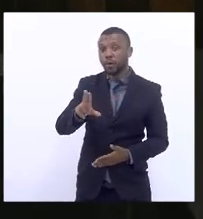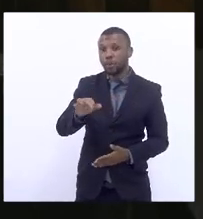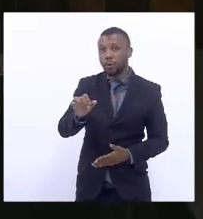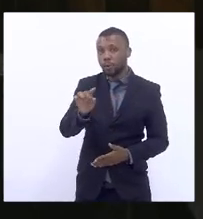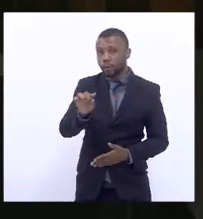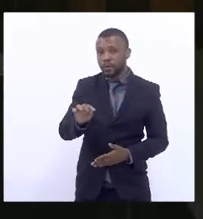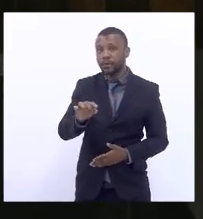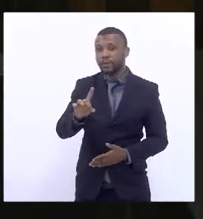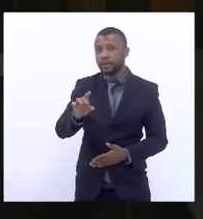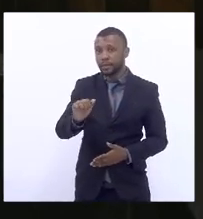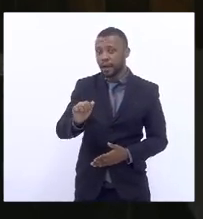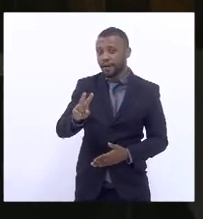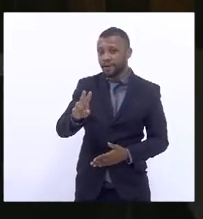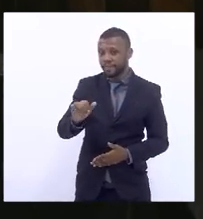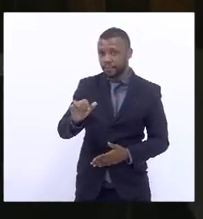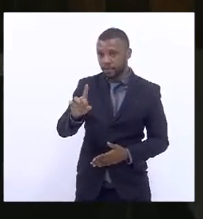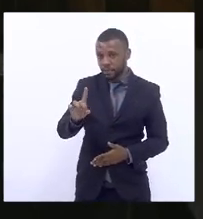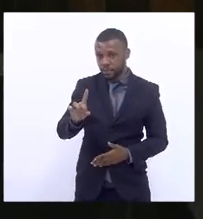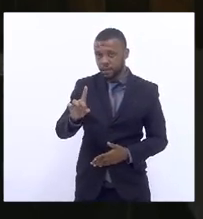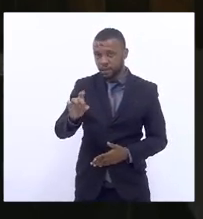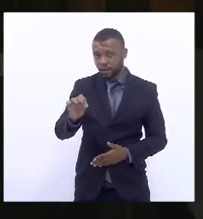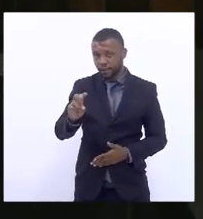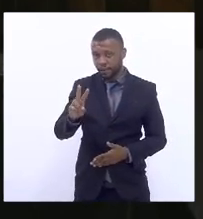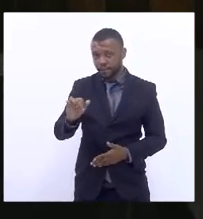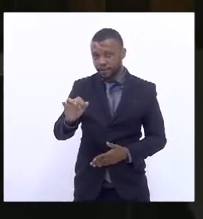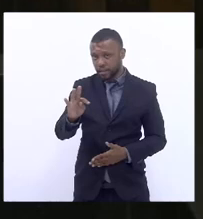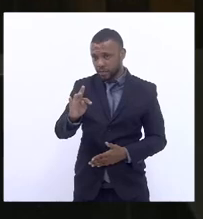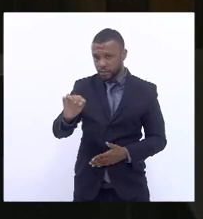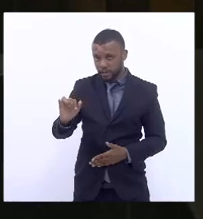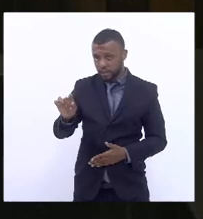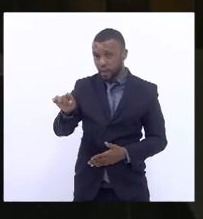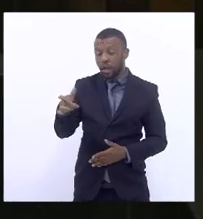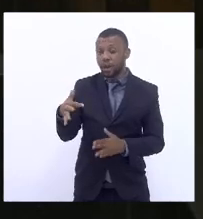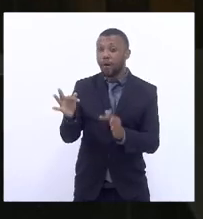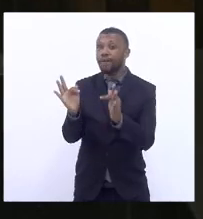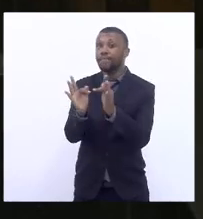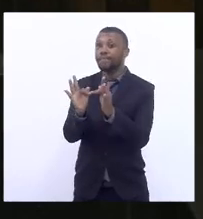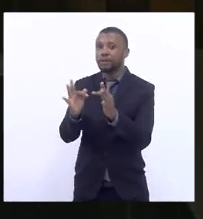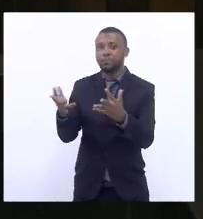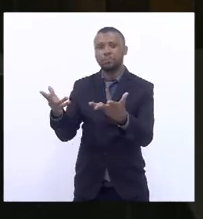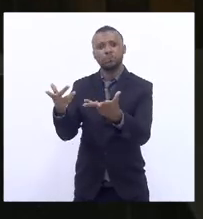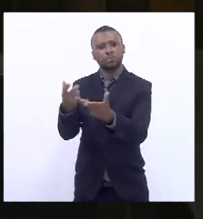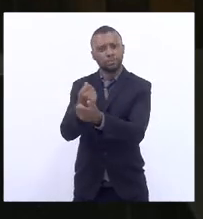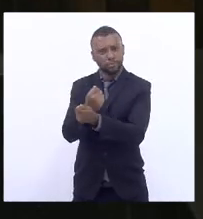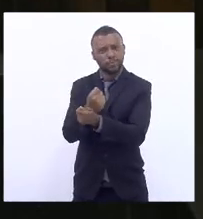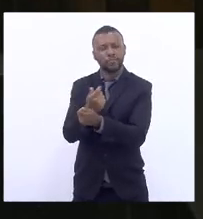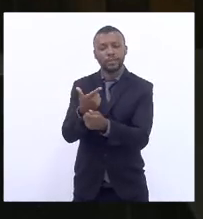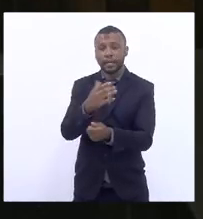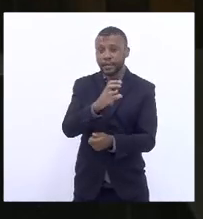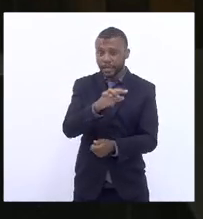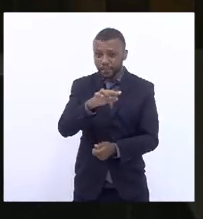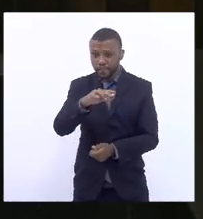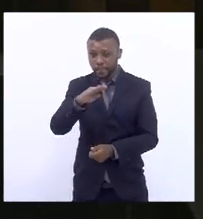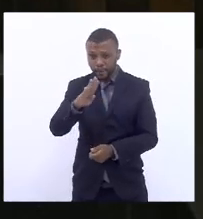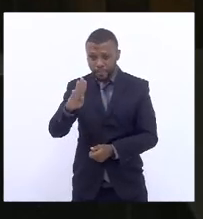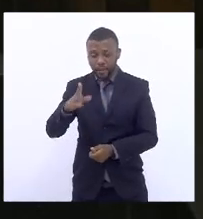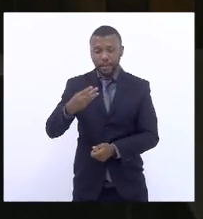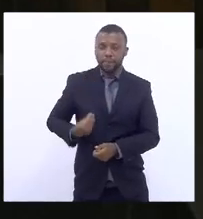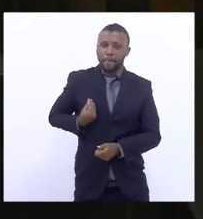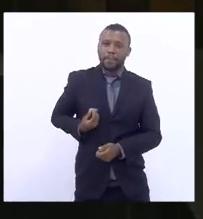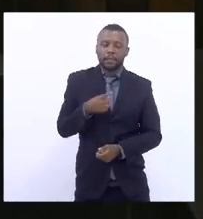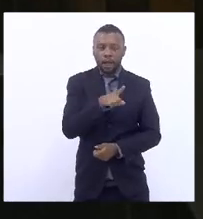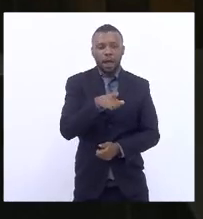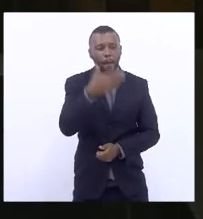grande físico. A CNBB tem nos enchido de orgulho por mostrar uma igreja presente, atuante, viva e que